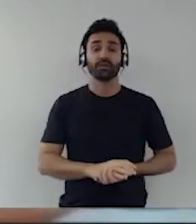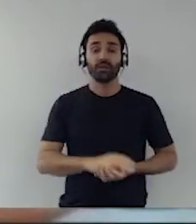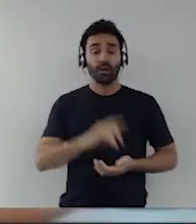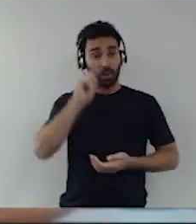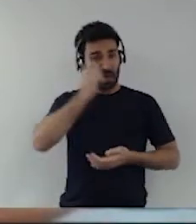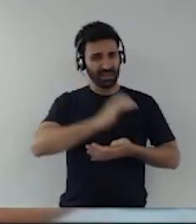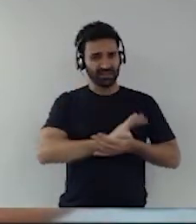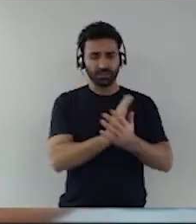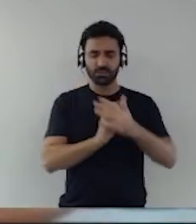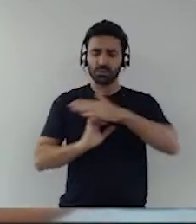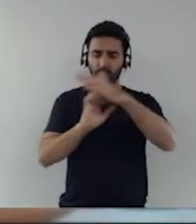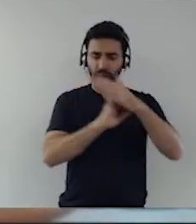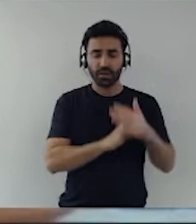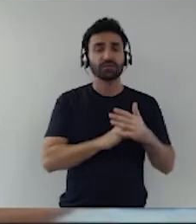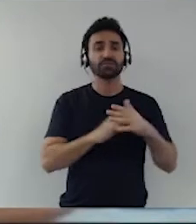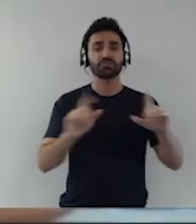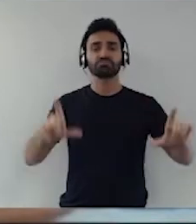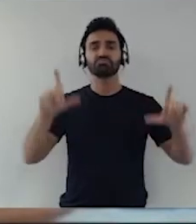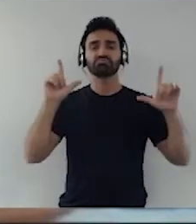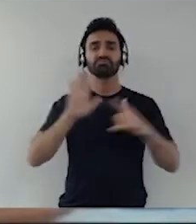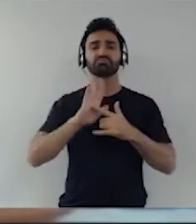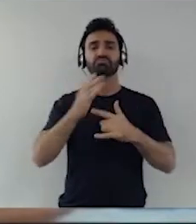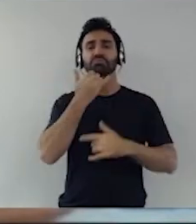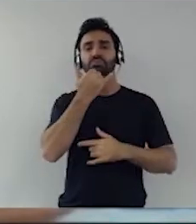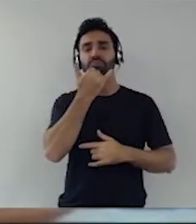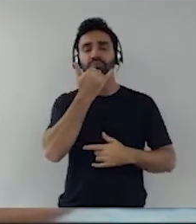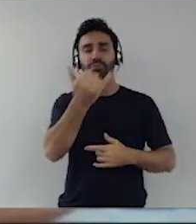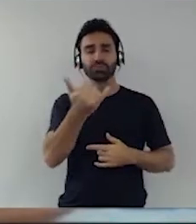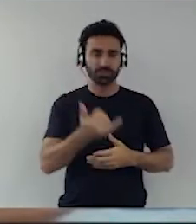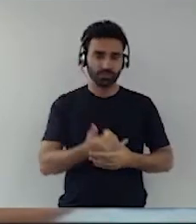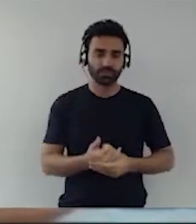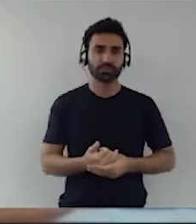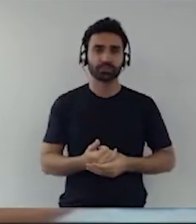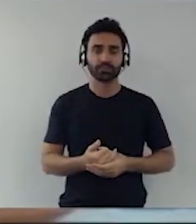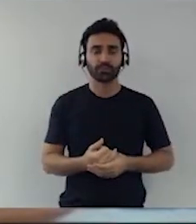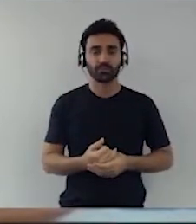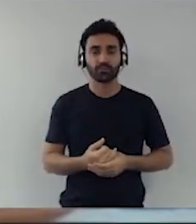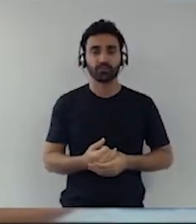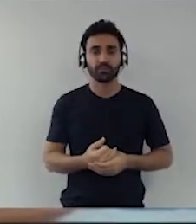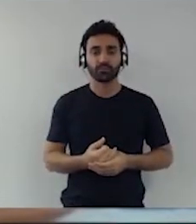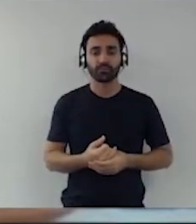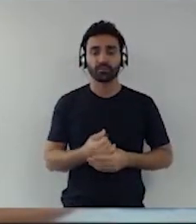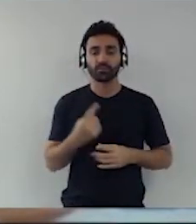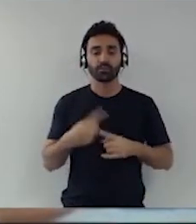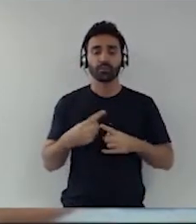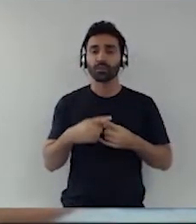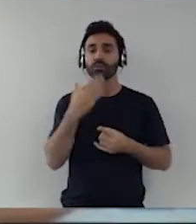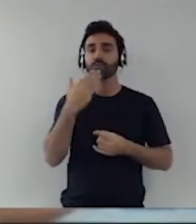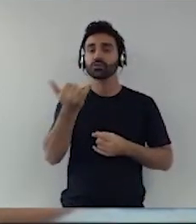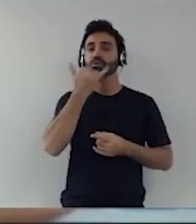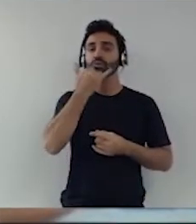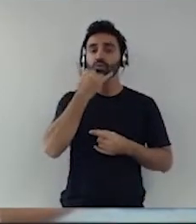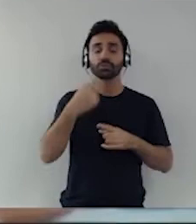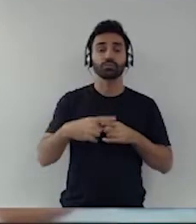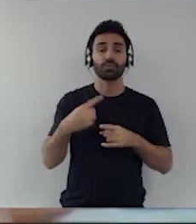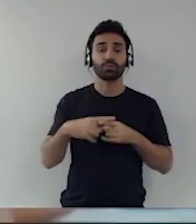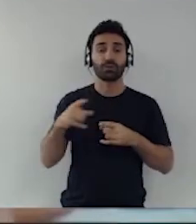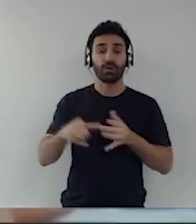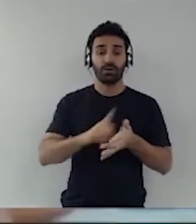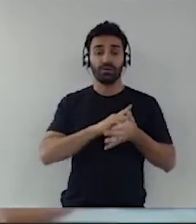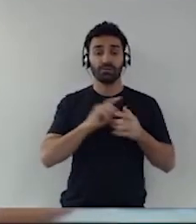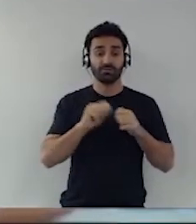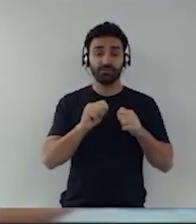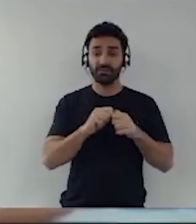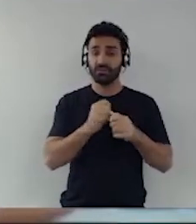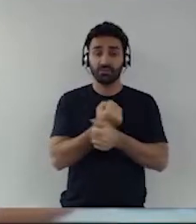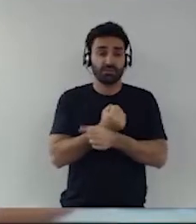público pedir desculpas. Aliás, esses pedidos de desculpas pelo racismo, por terem adotado práticas escravocratas,